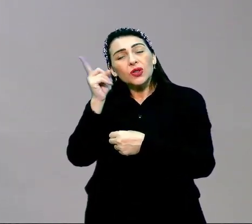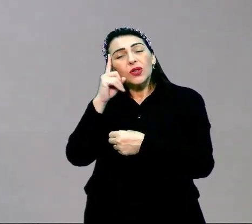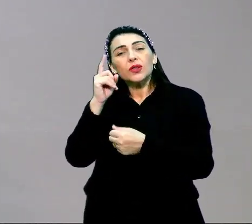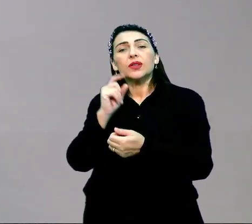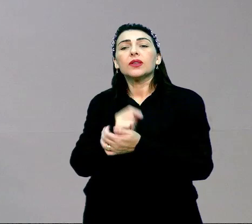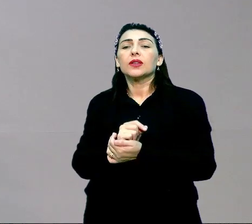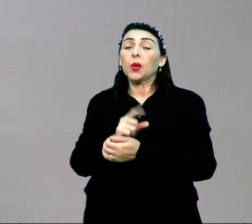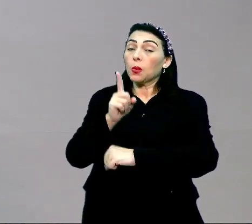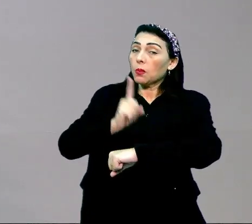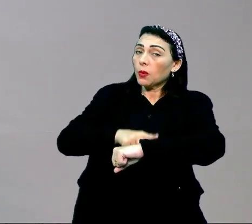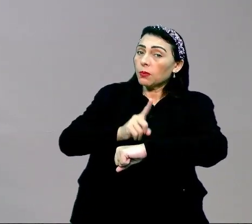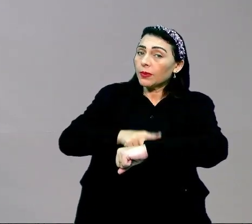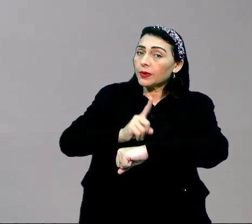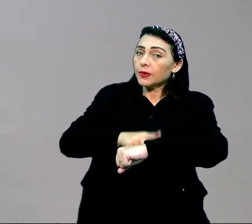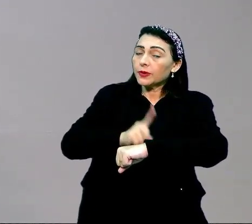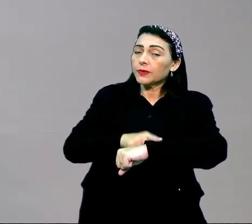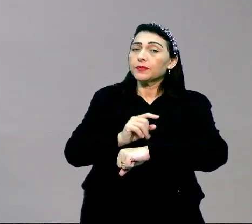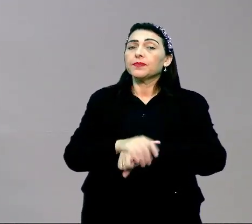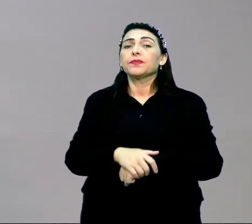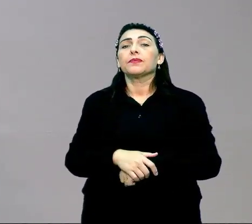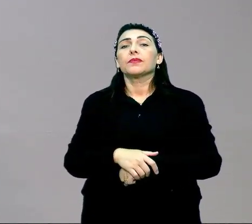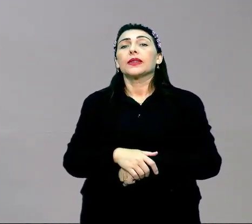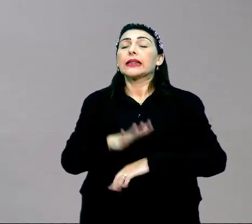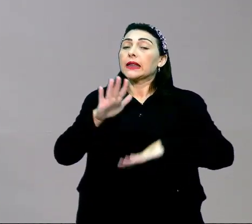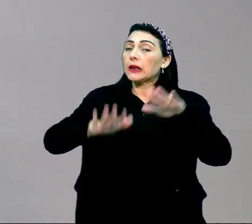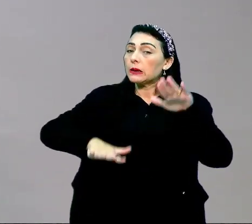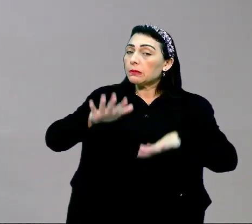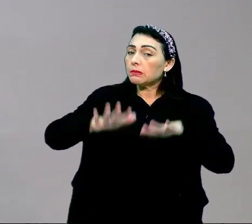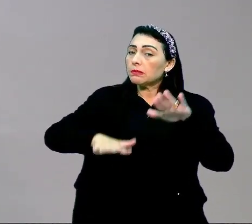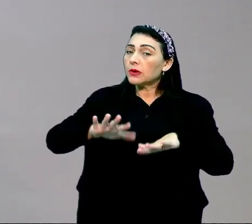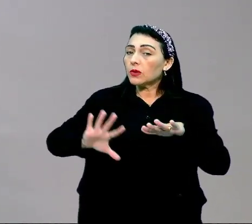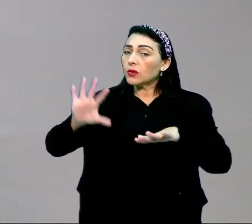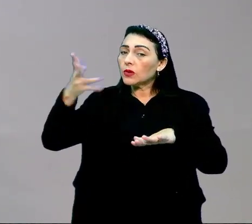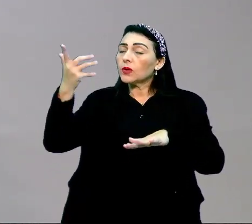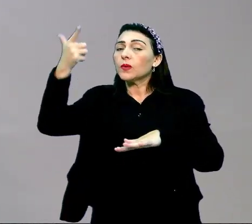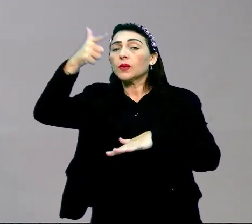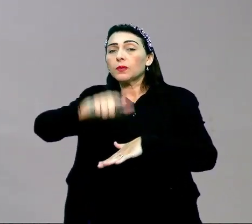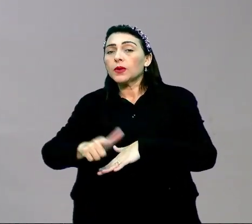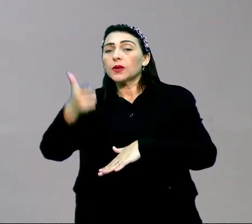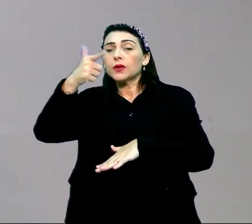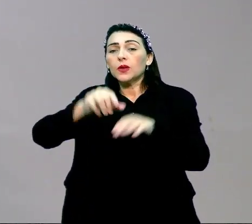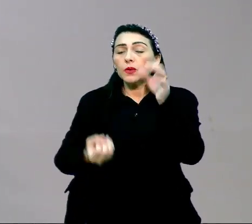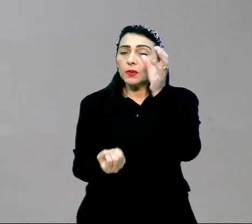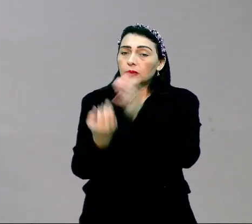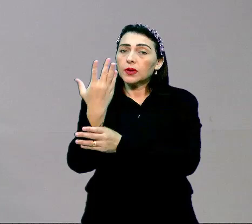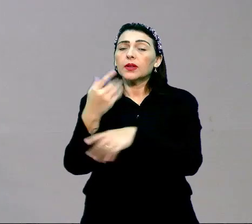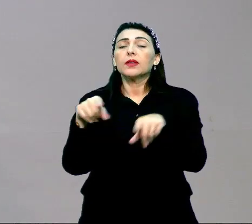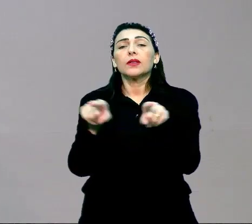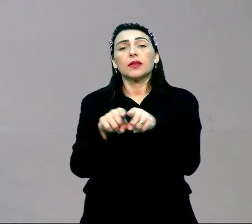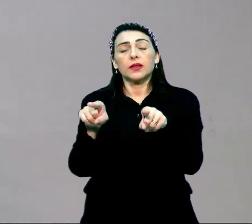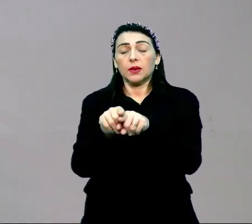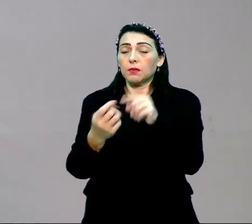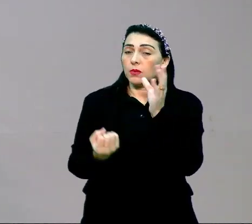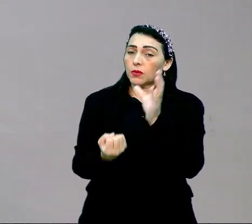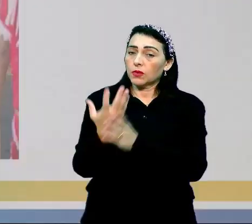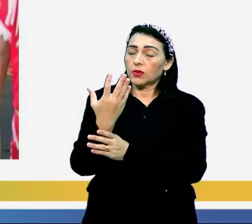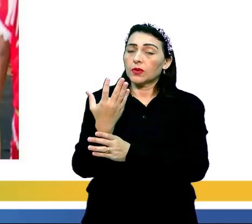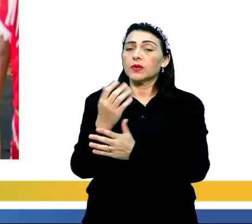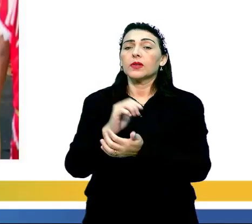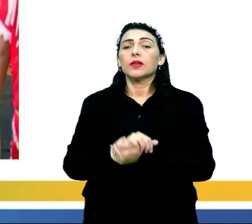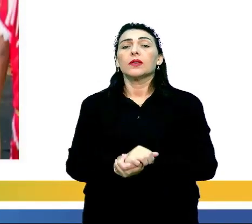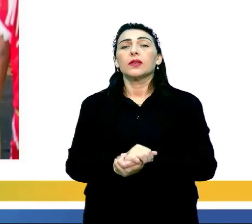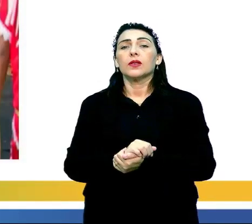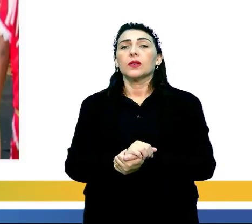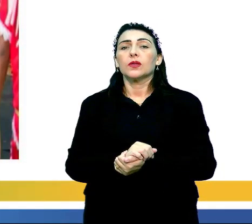aspecto momentâneo. E aí, a depender da situação, vai sendo repetido, reproduzido, e essa reprodução, no caso